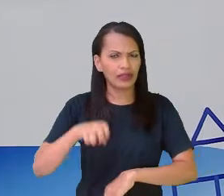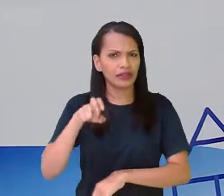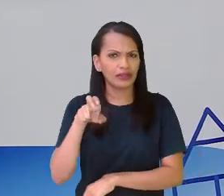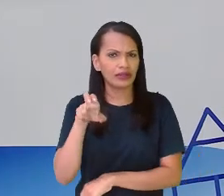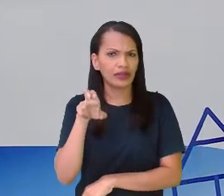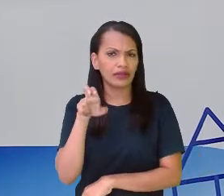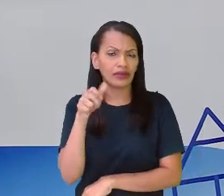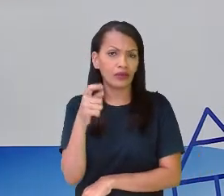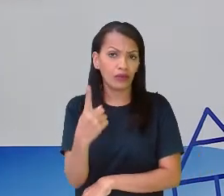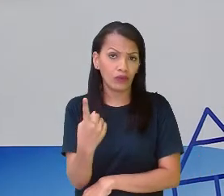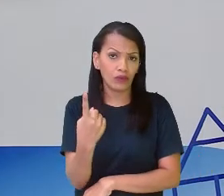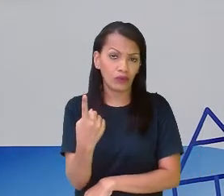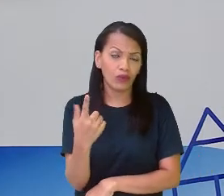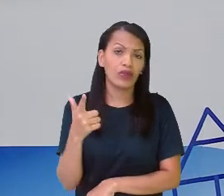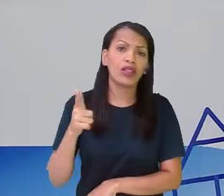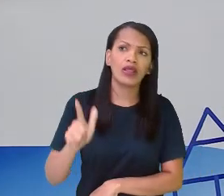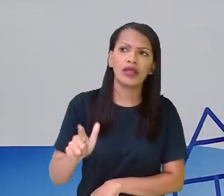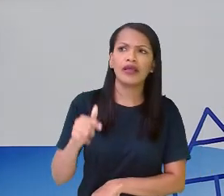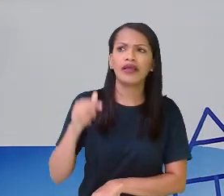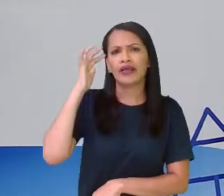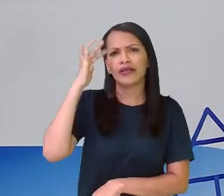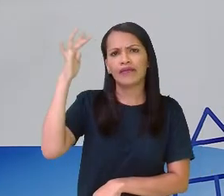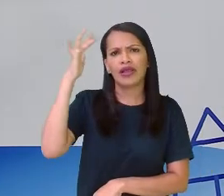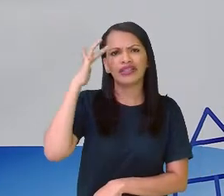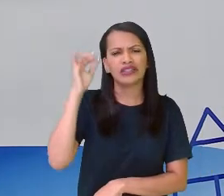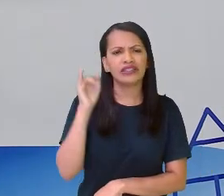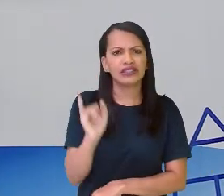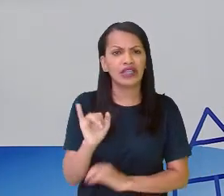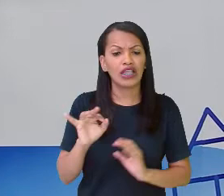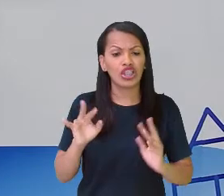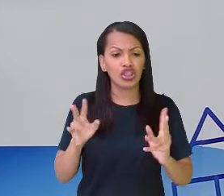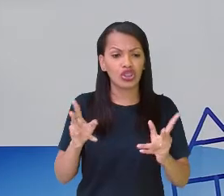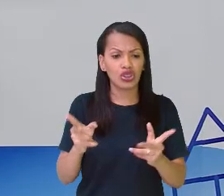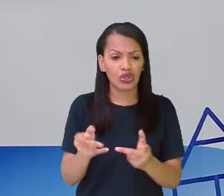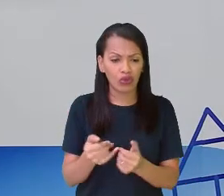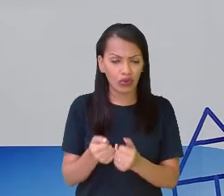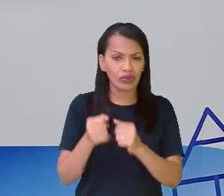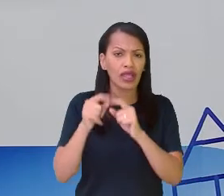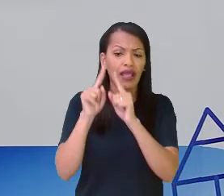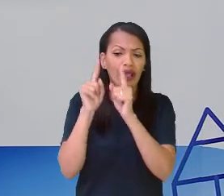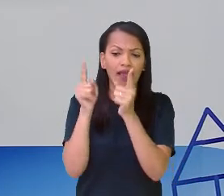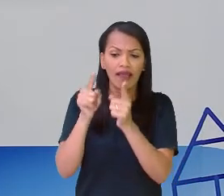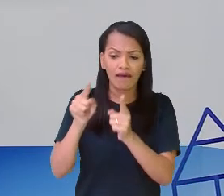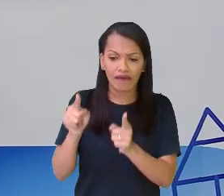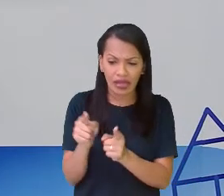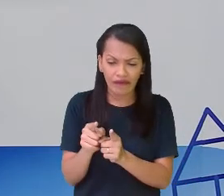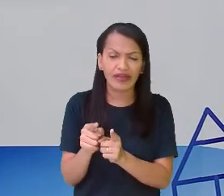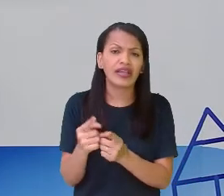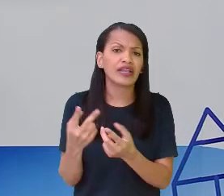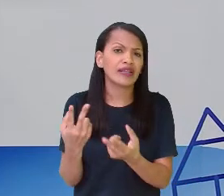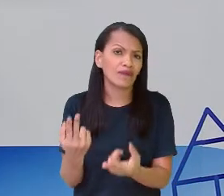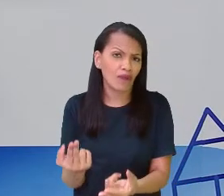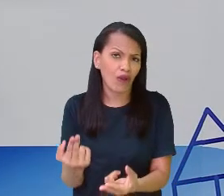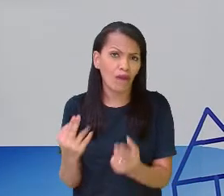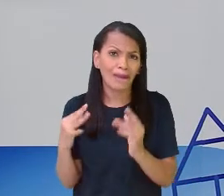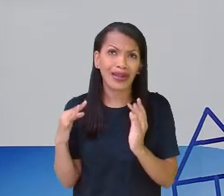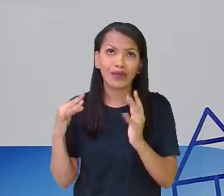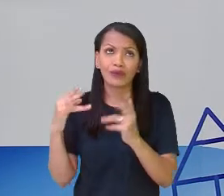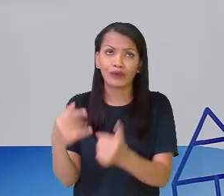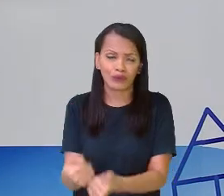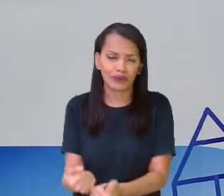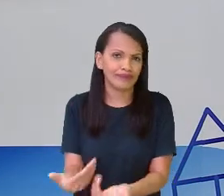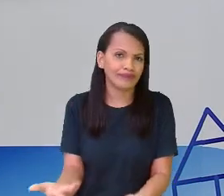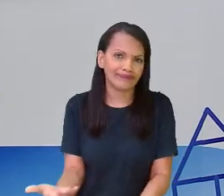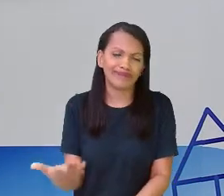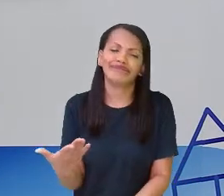Imagina se todas as garrafas tivessem que ser iguais para tudo. Não teria lógica, né? Ó,